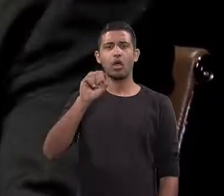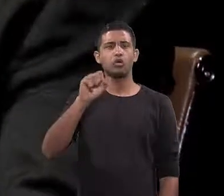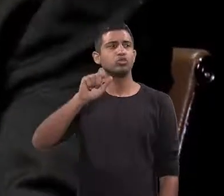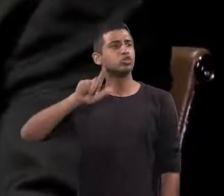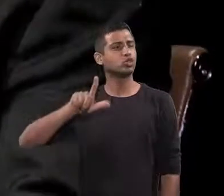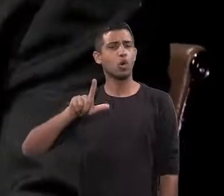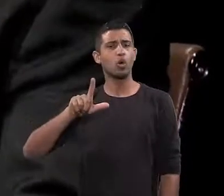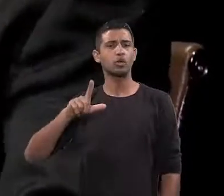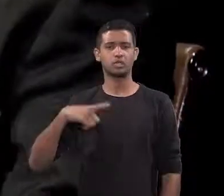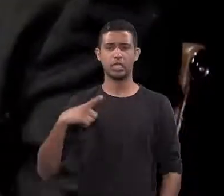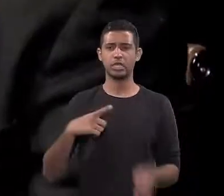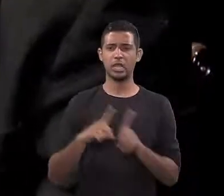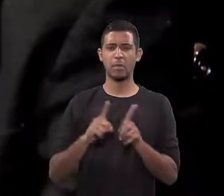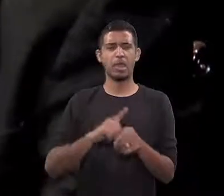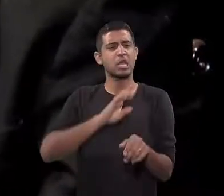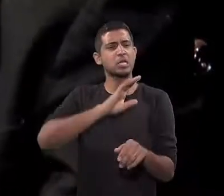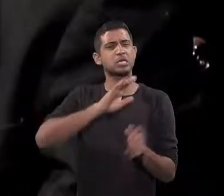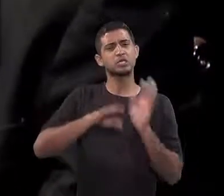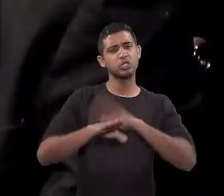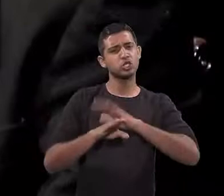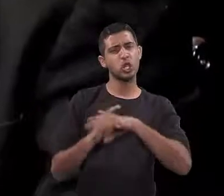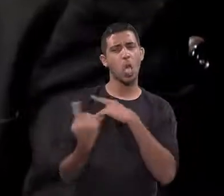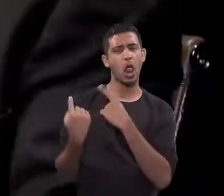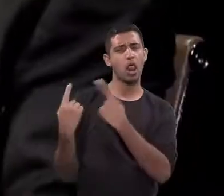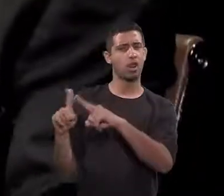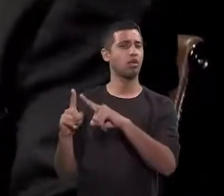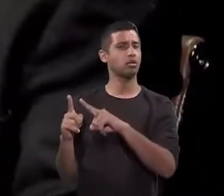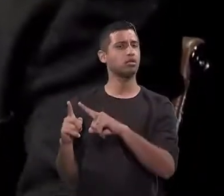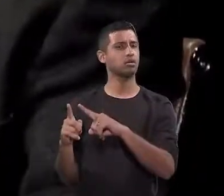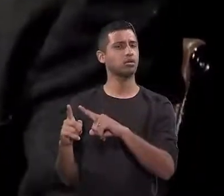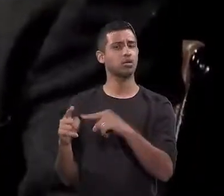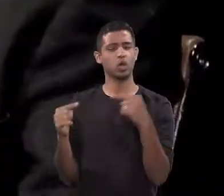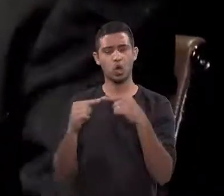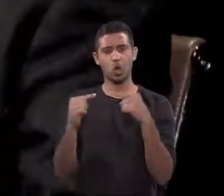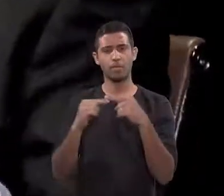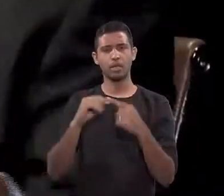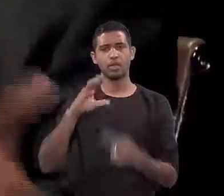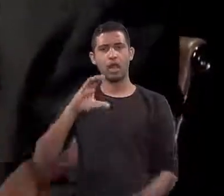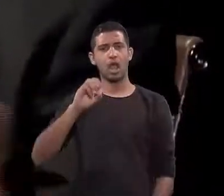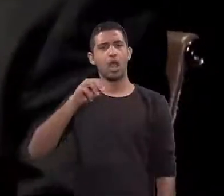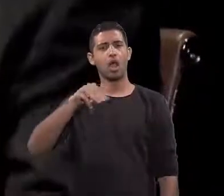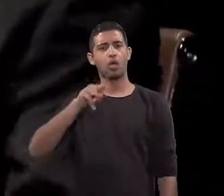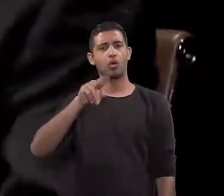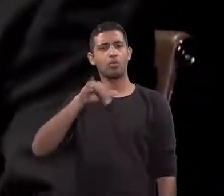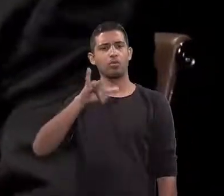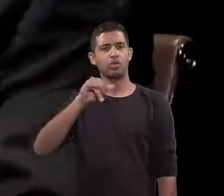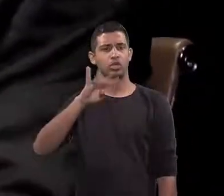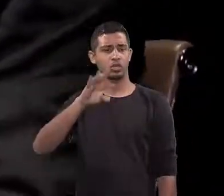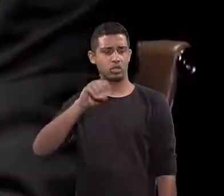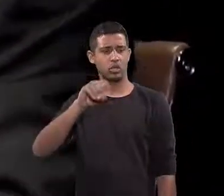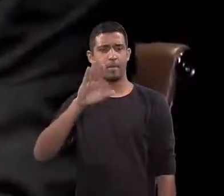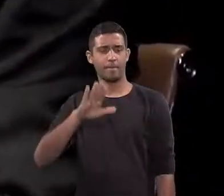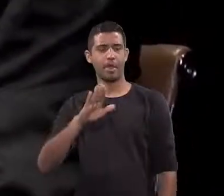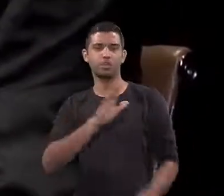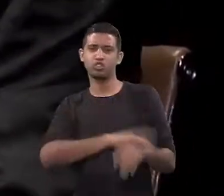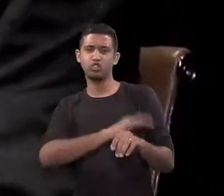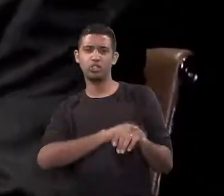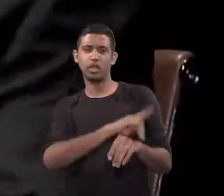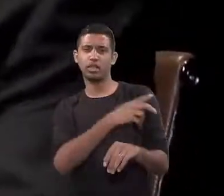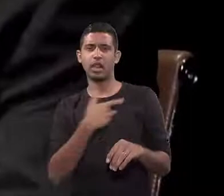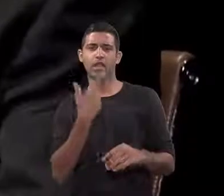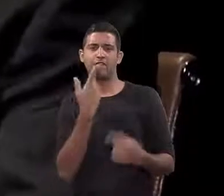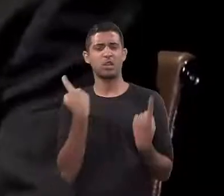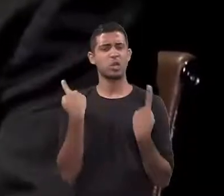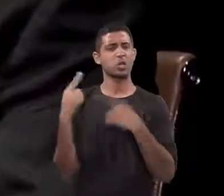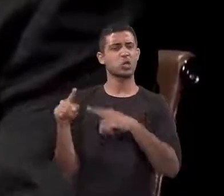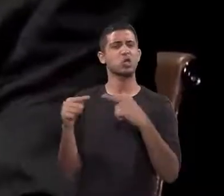soul também foi atacado pela direita como sendo algo ligado ao comunismo, e pela esquerda por